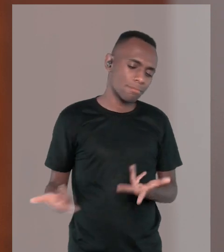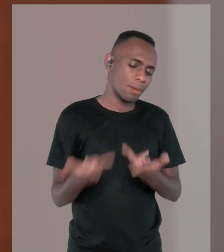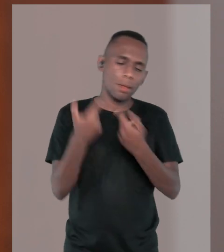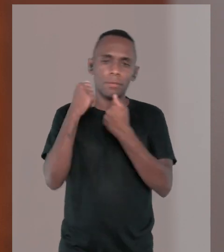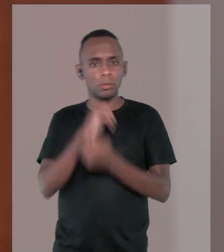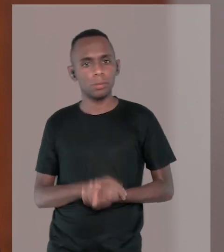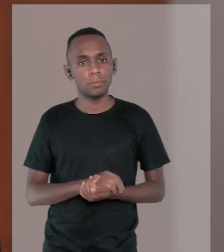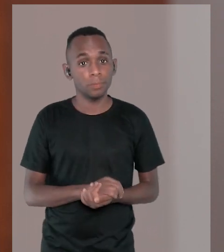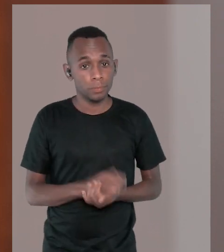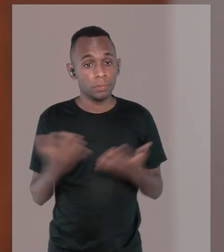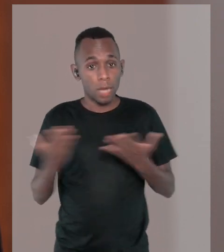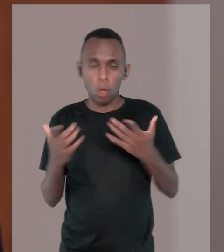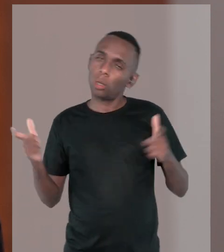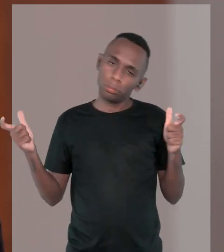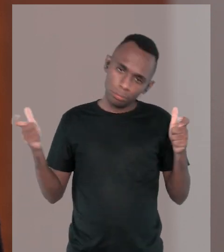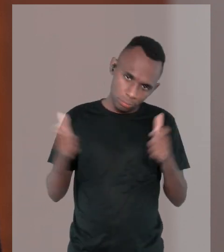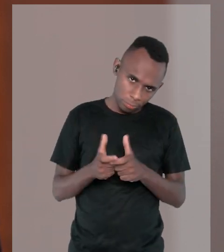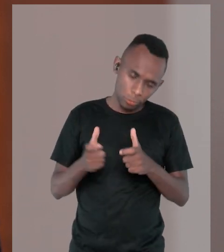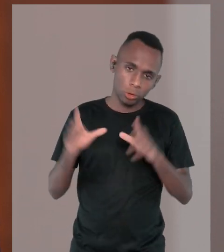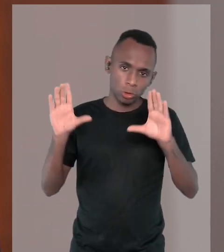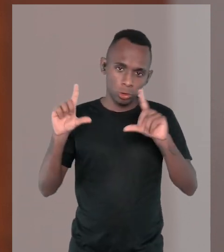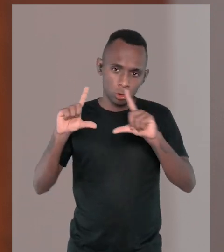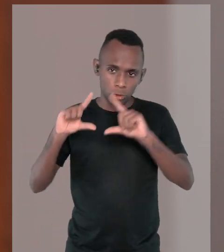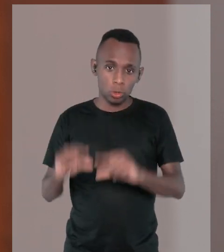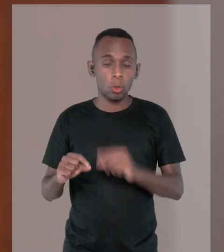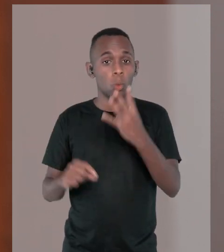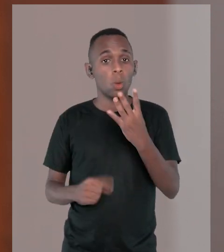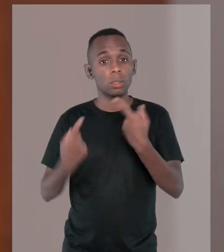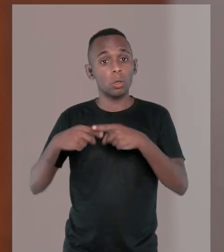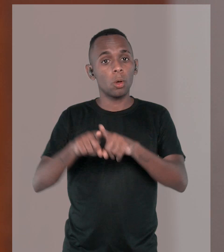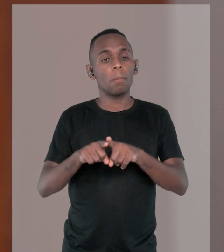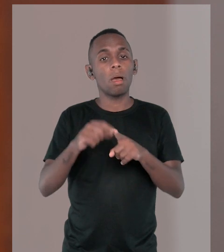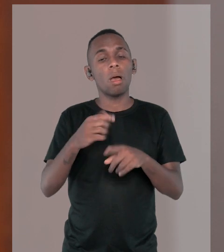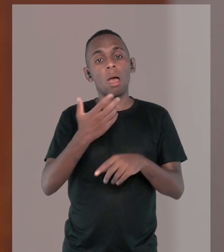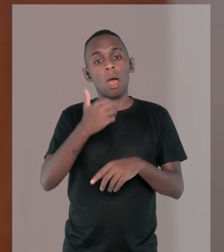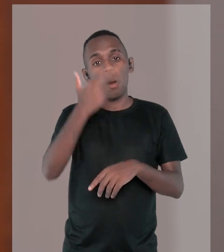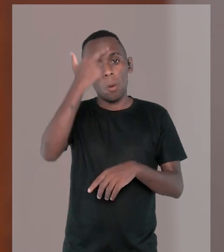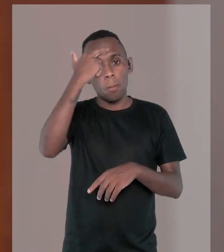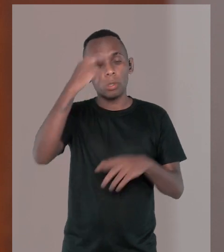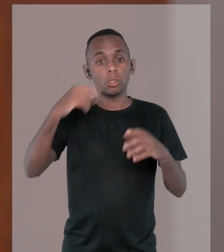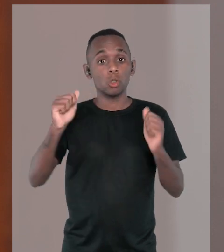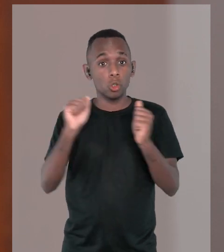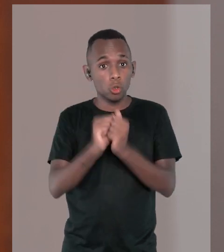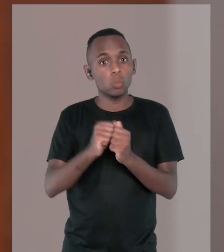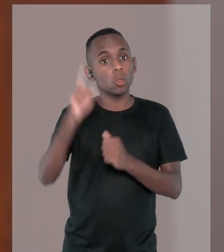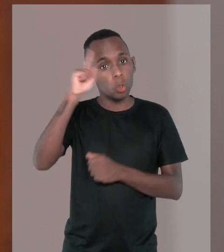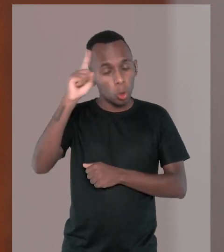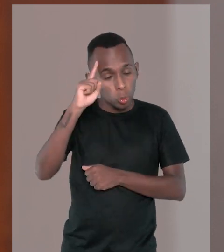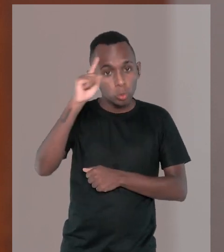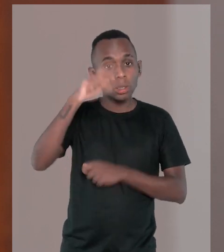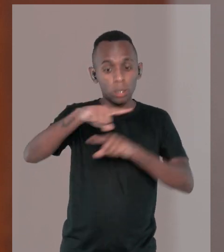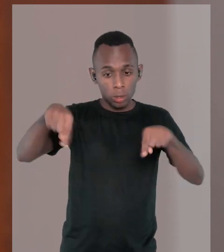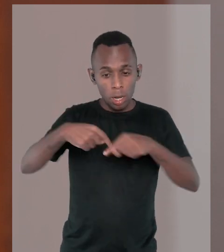maravilhoso. Agora diminuíram. Os 4 sócios almoçam juntos no refeitório da empresa todos os